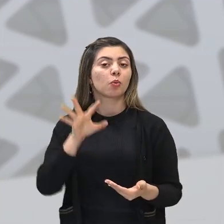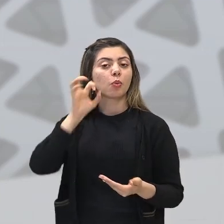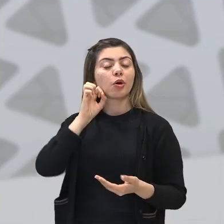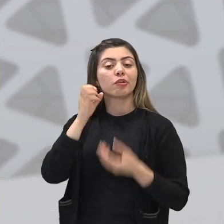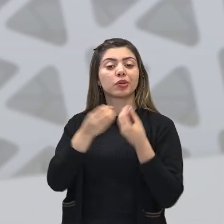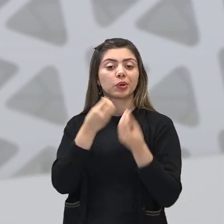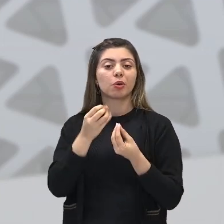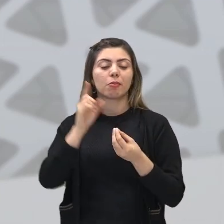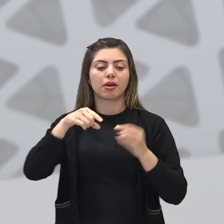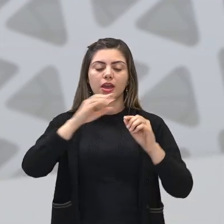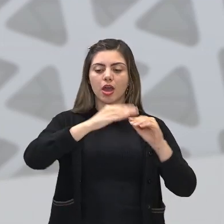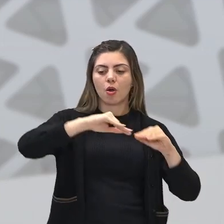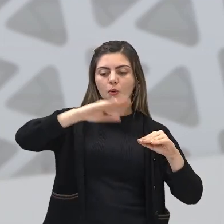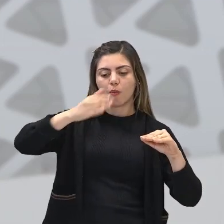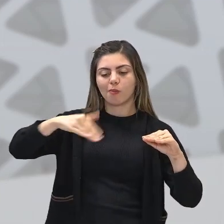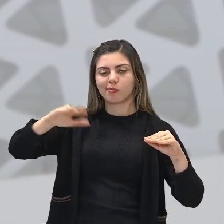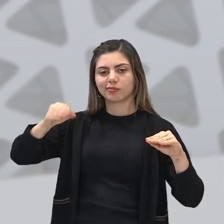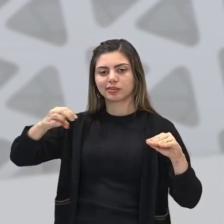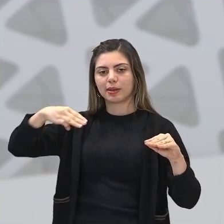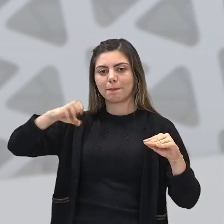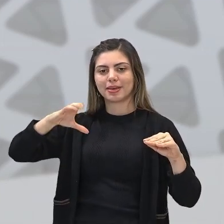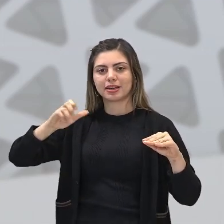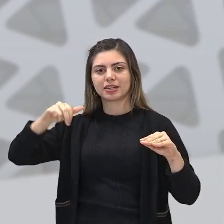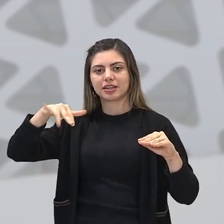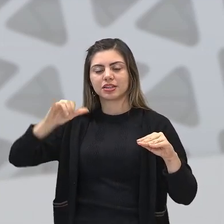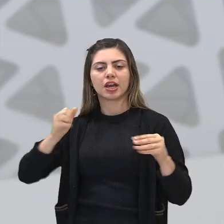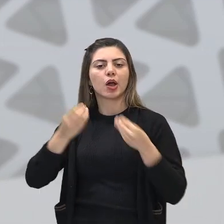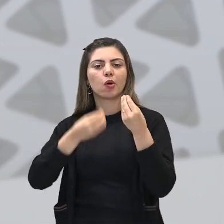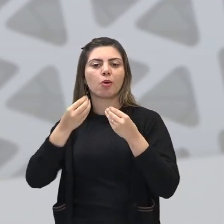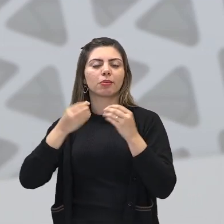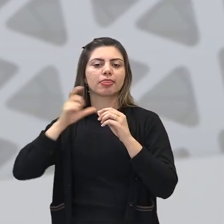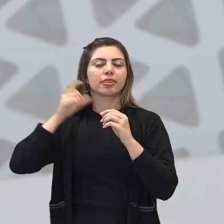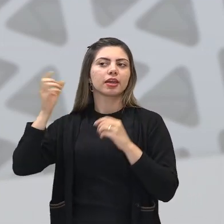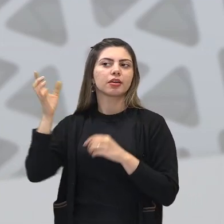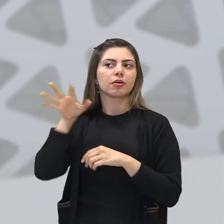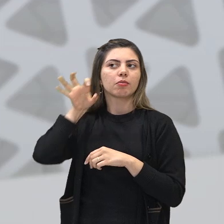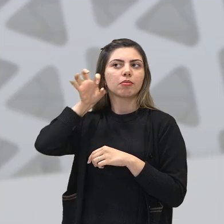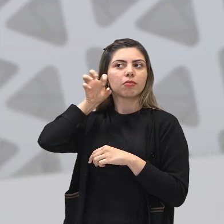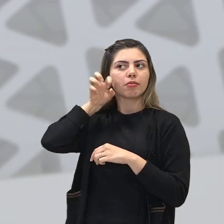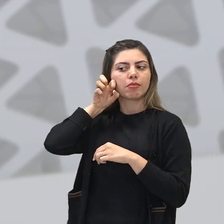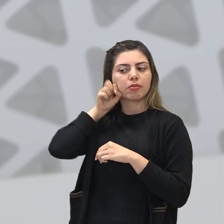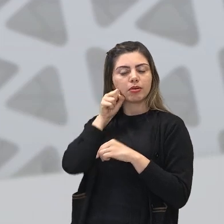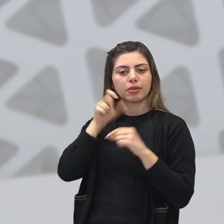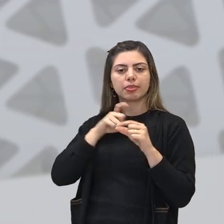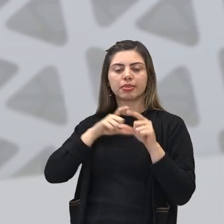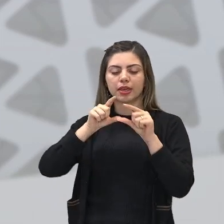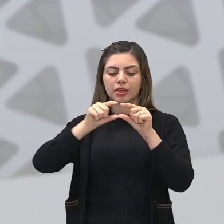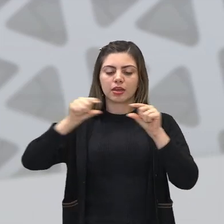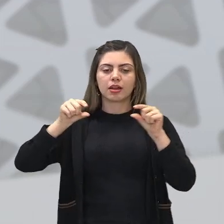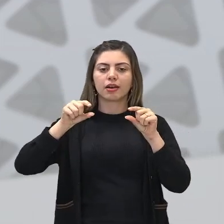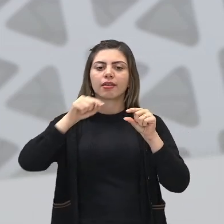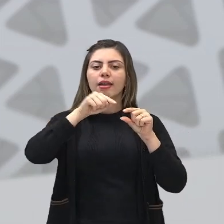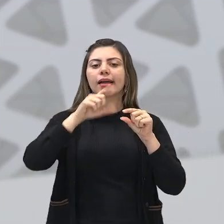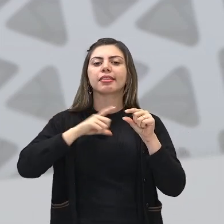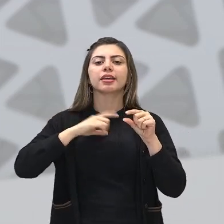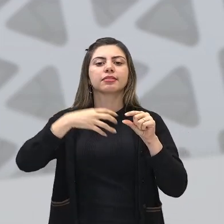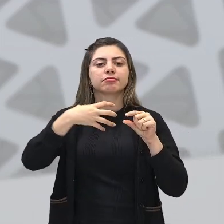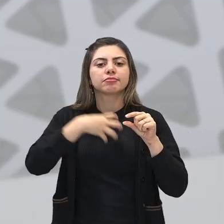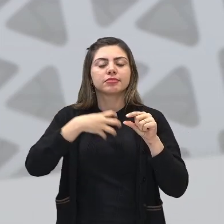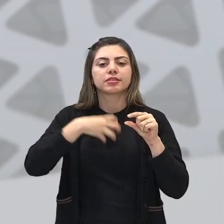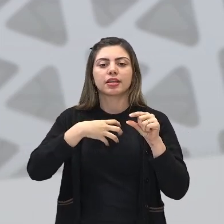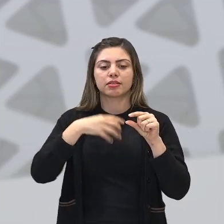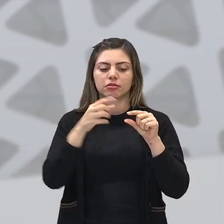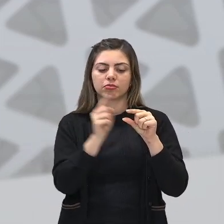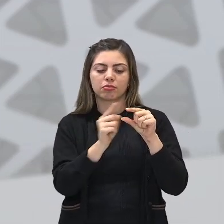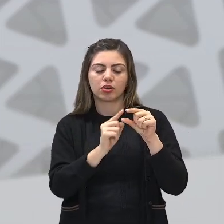são ondas mecânicas que entram na nossa orelha e vão ser recebidos por um órgão sensitivo chamado de